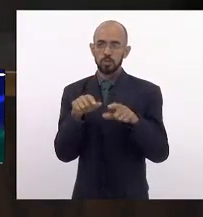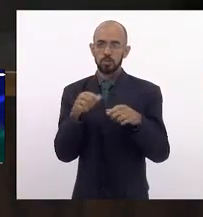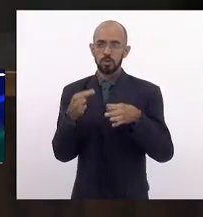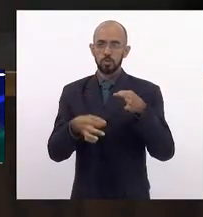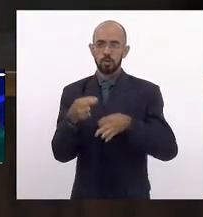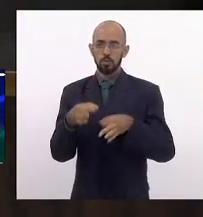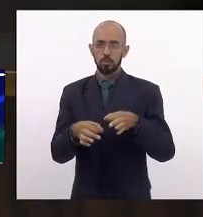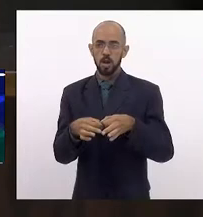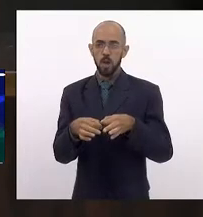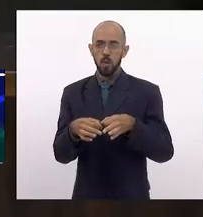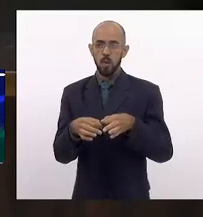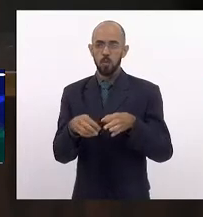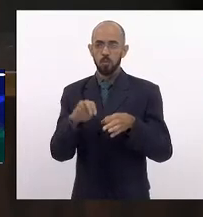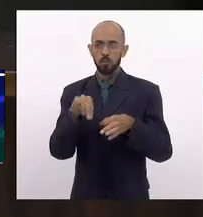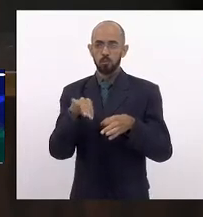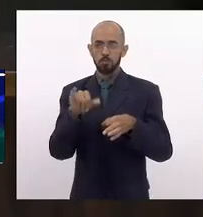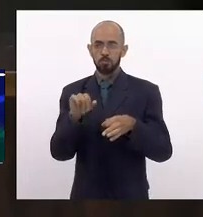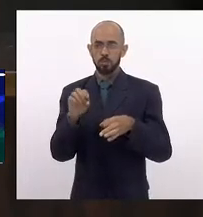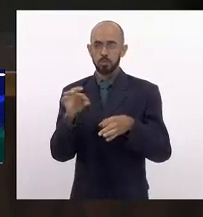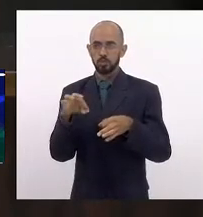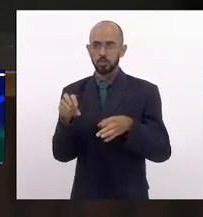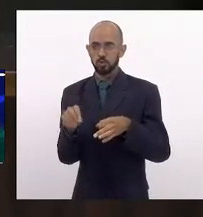que ele